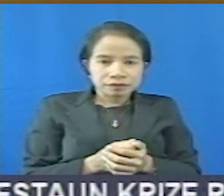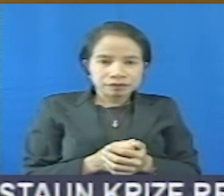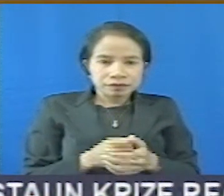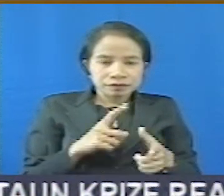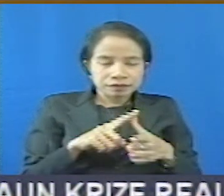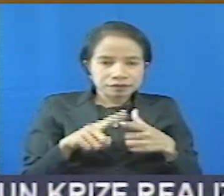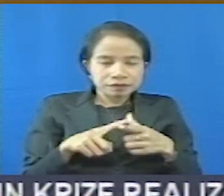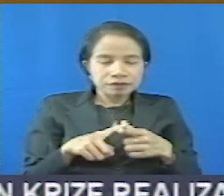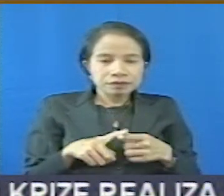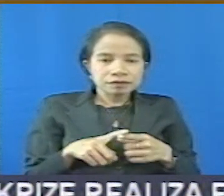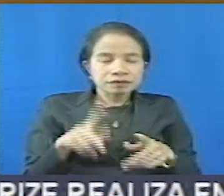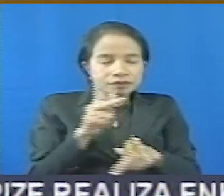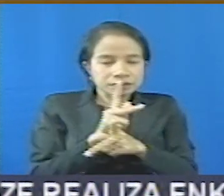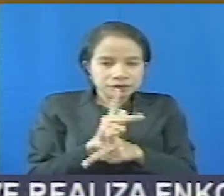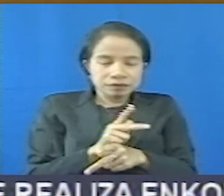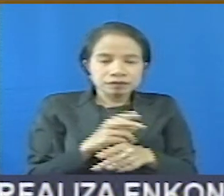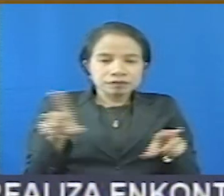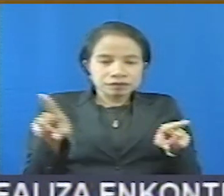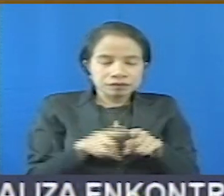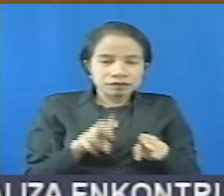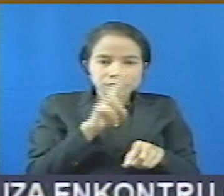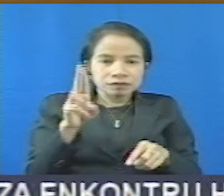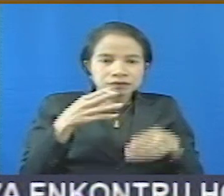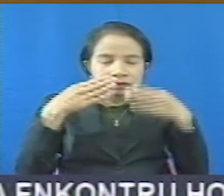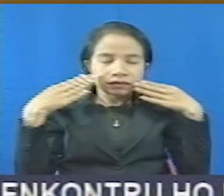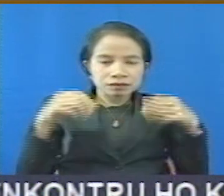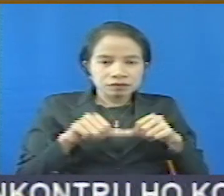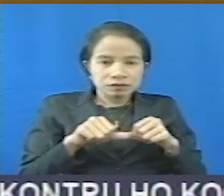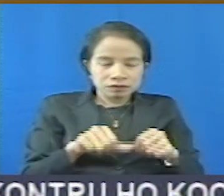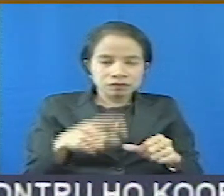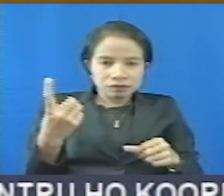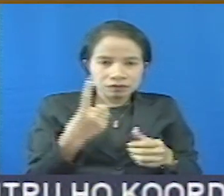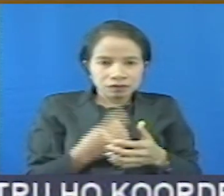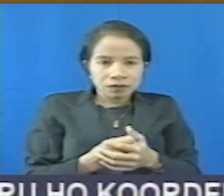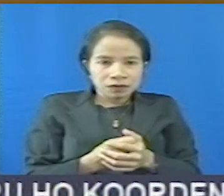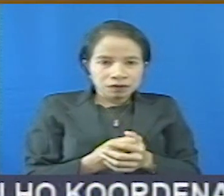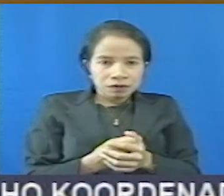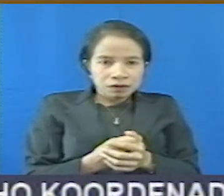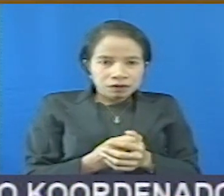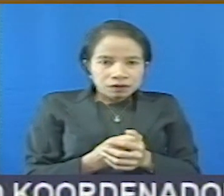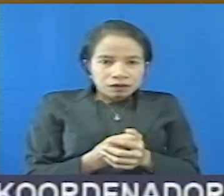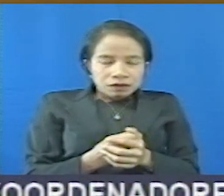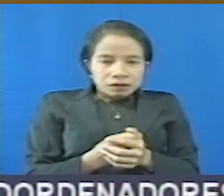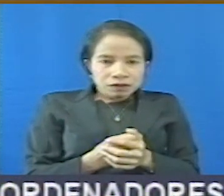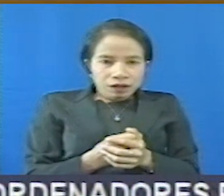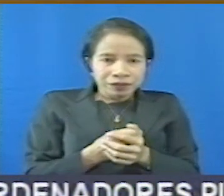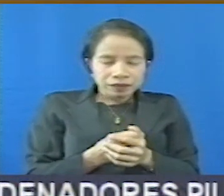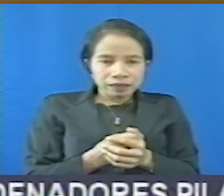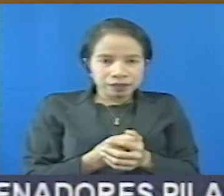medidas de proteção individual, hanesa utilização de máscara, sirnese continua na Fatin e ao mesmo tempo equipa conjunta saúde sirase halau na